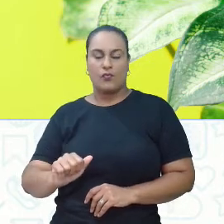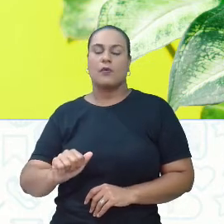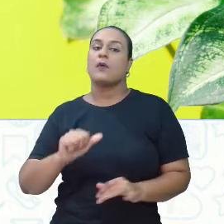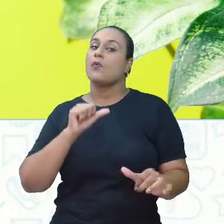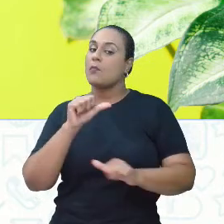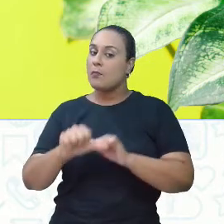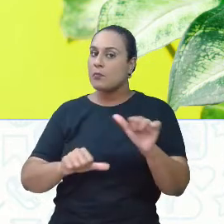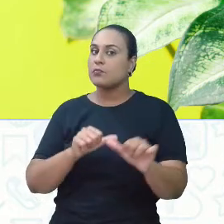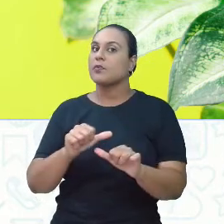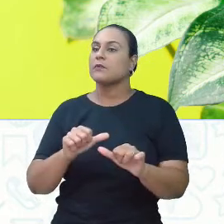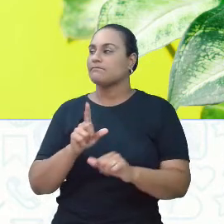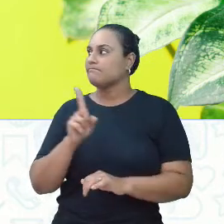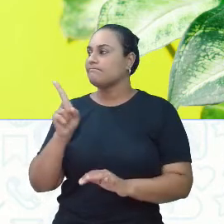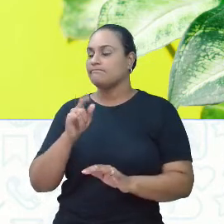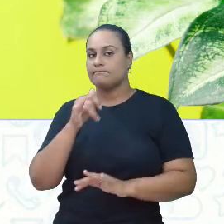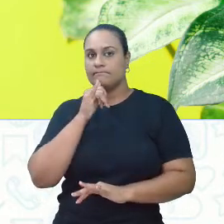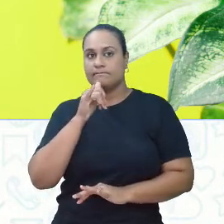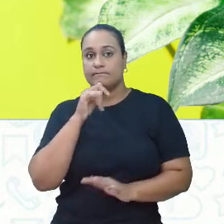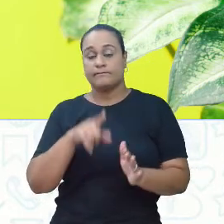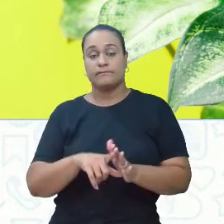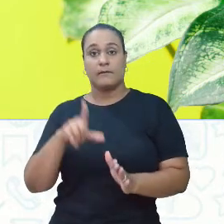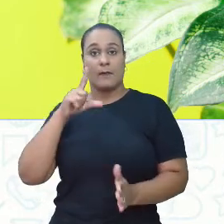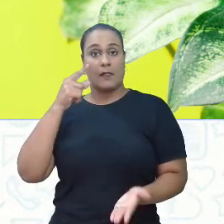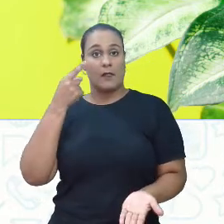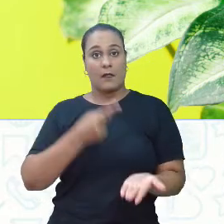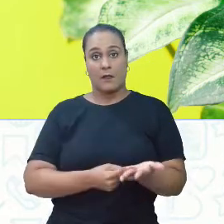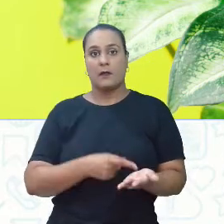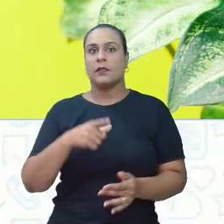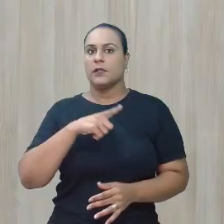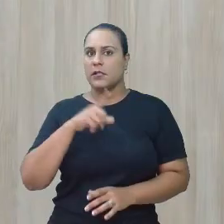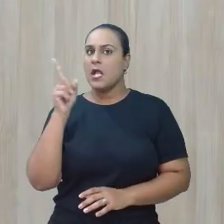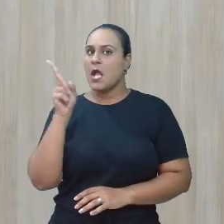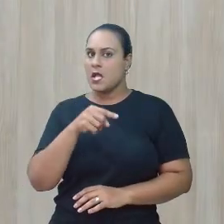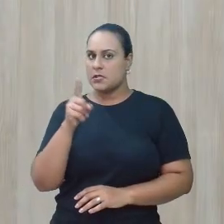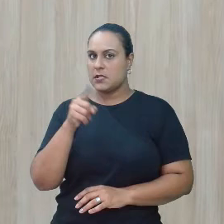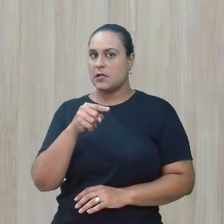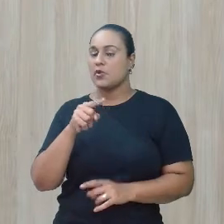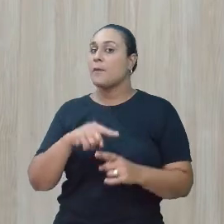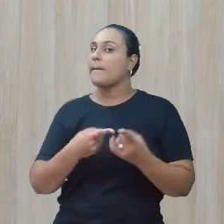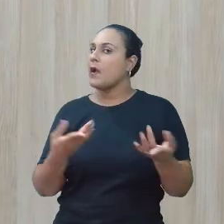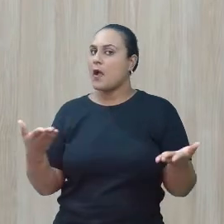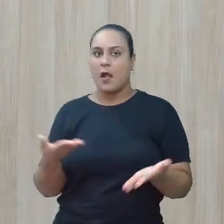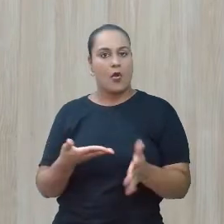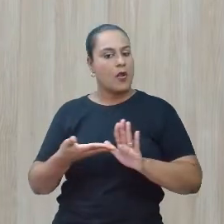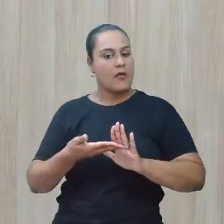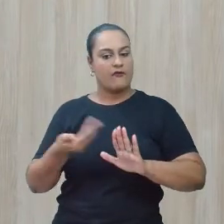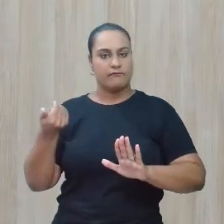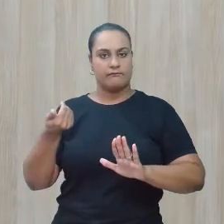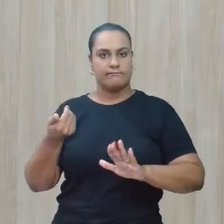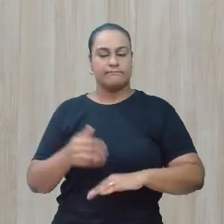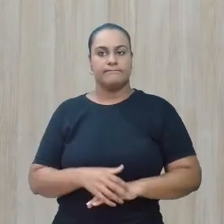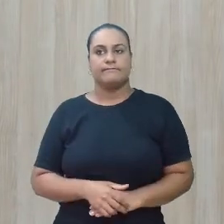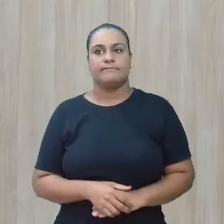mudança específica. Antes do acordo, essas palavras tinham acento. Agora elas passam a não ter mais.